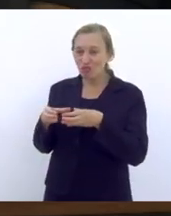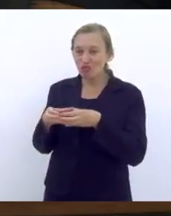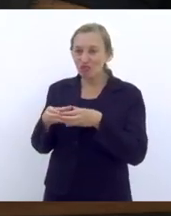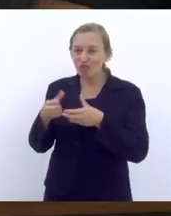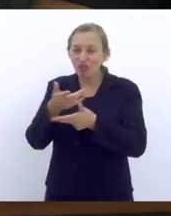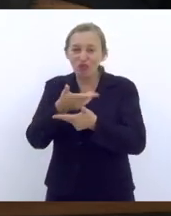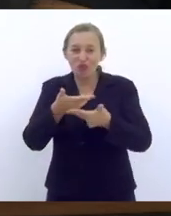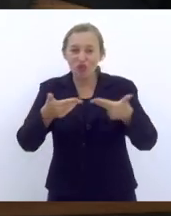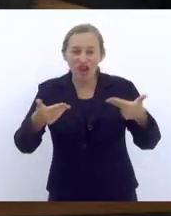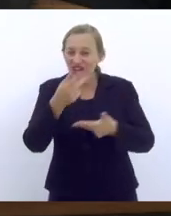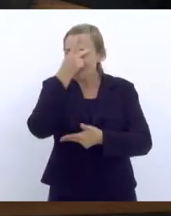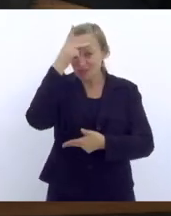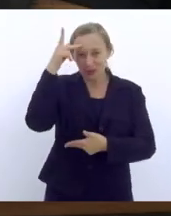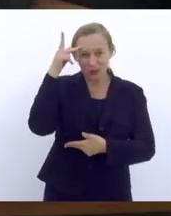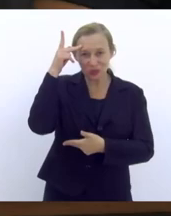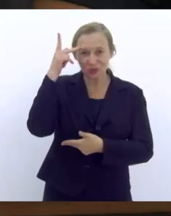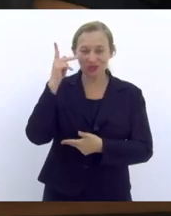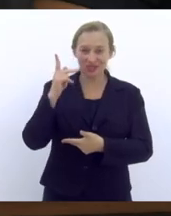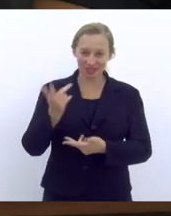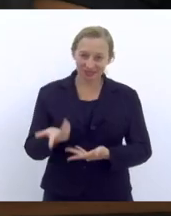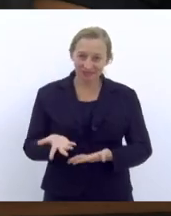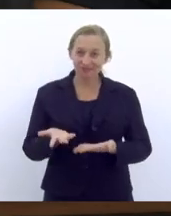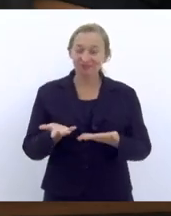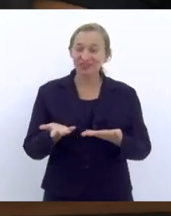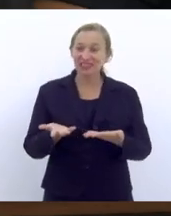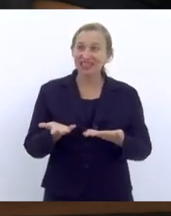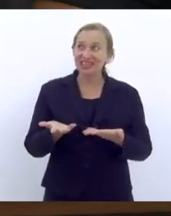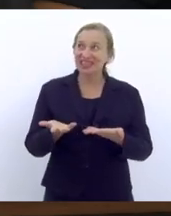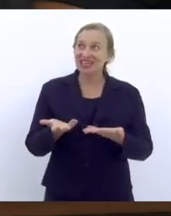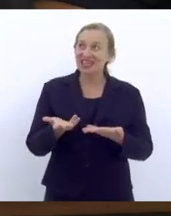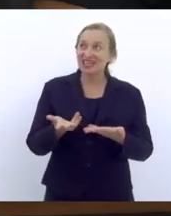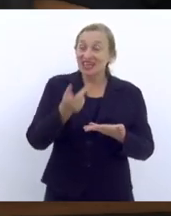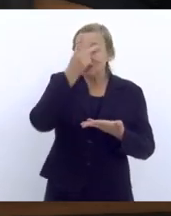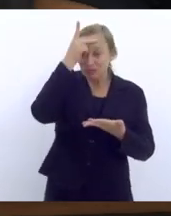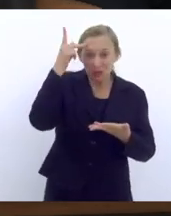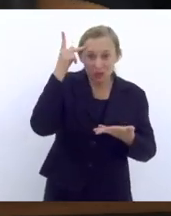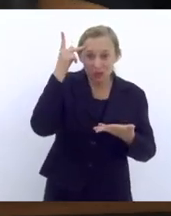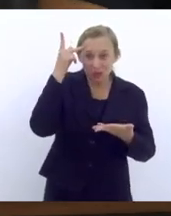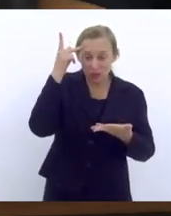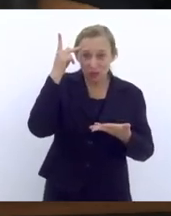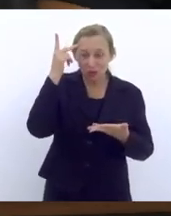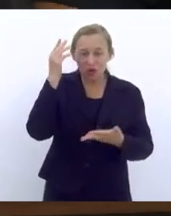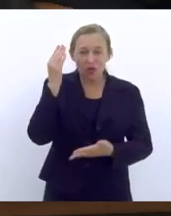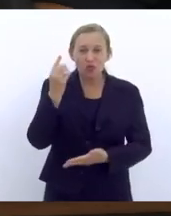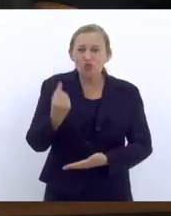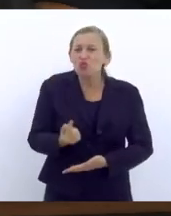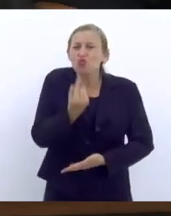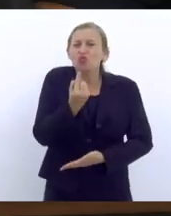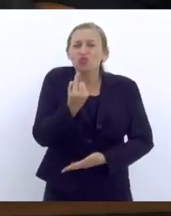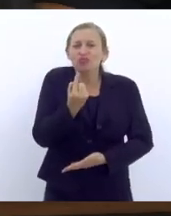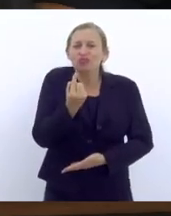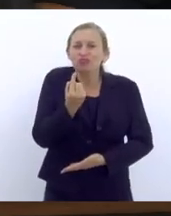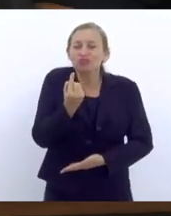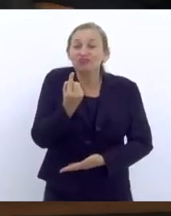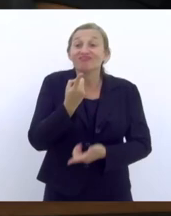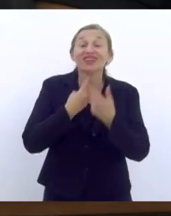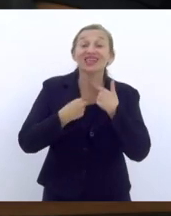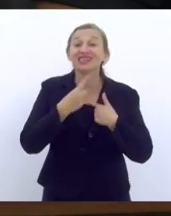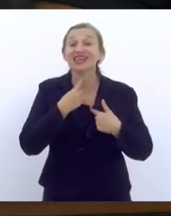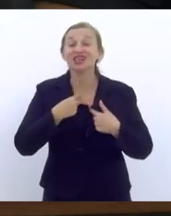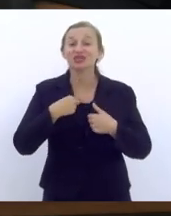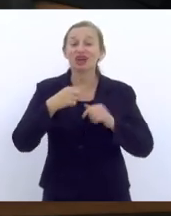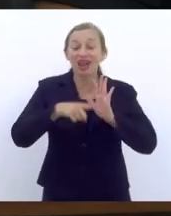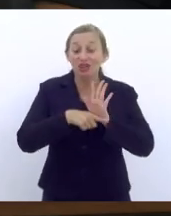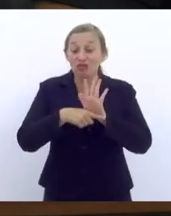vários braços, e esses braços, a única intenção é ajudar o